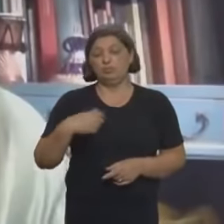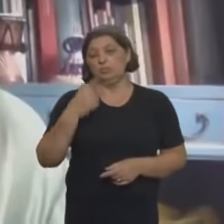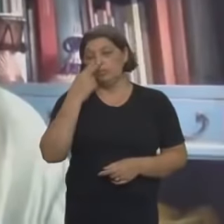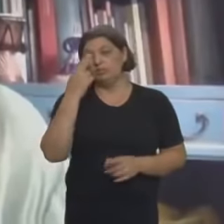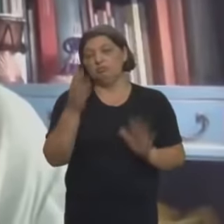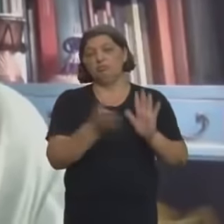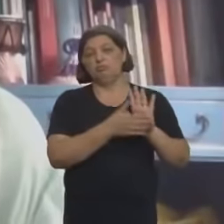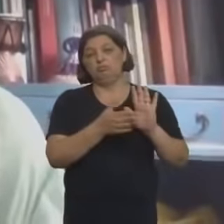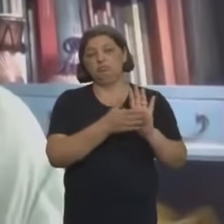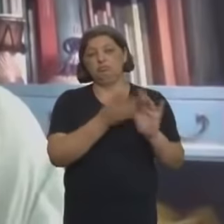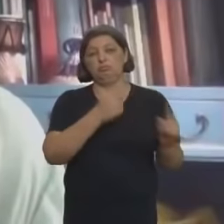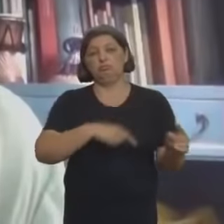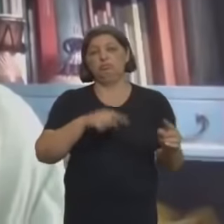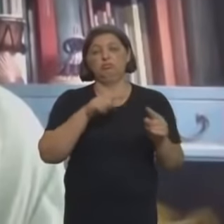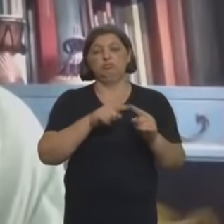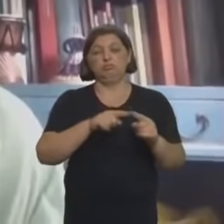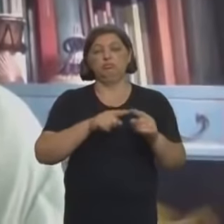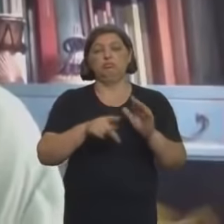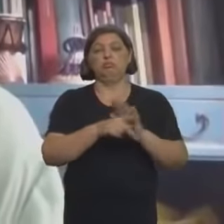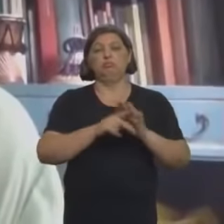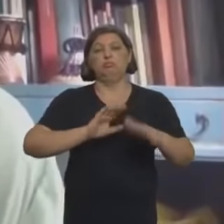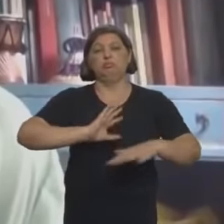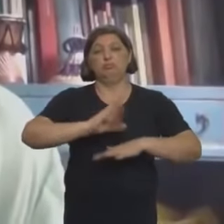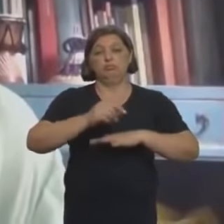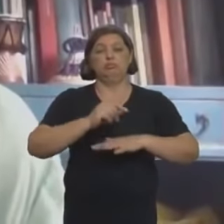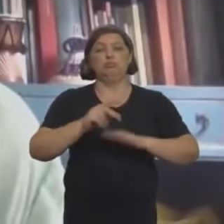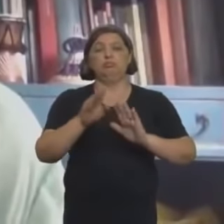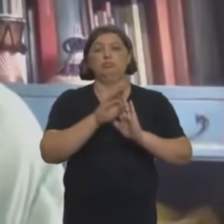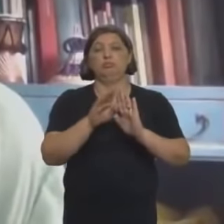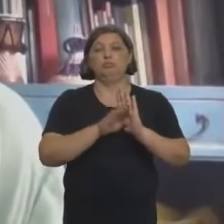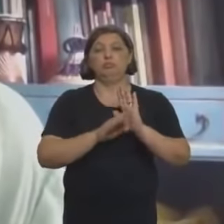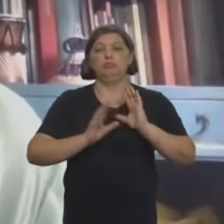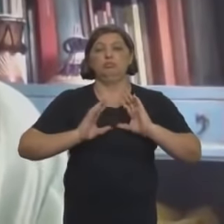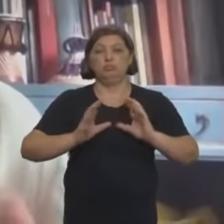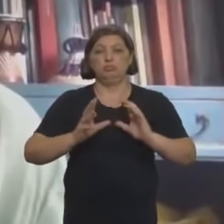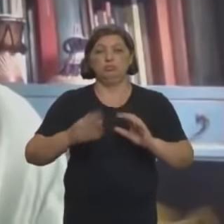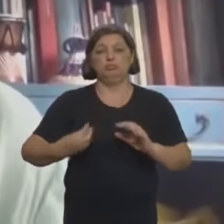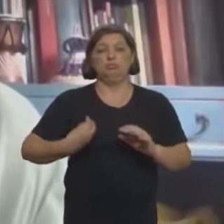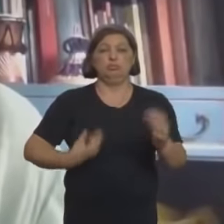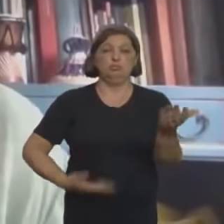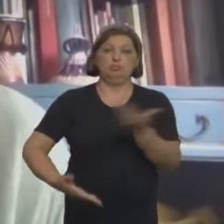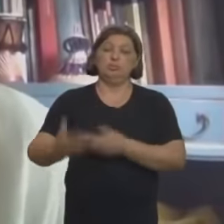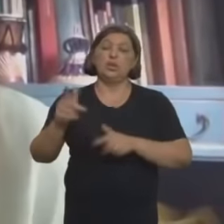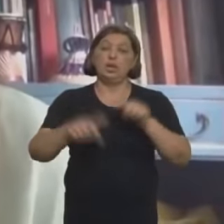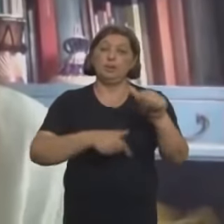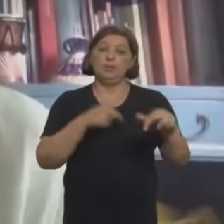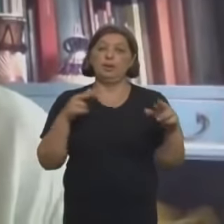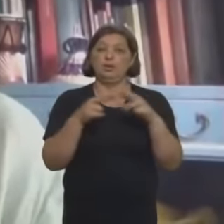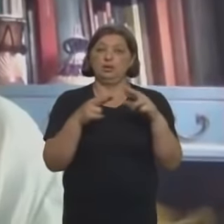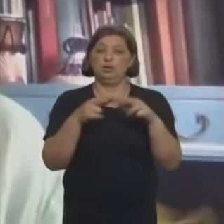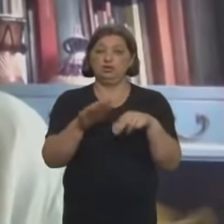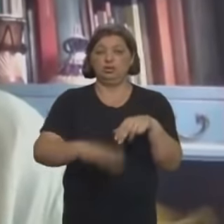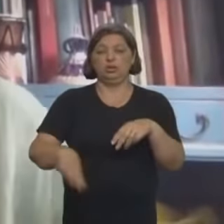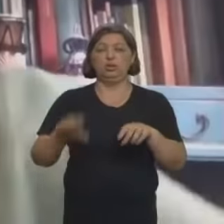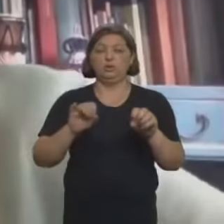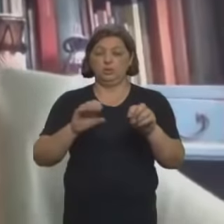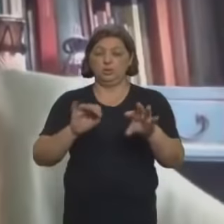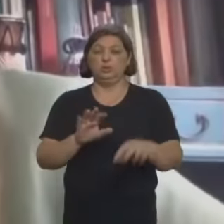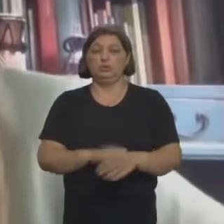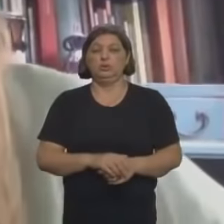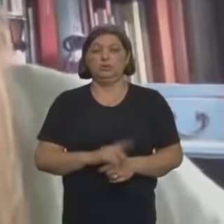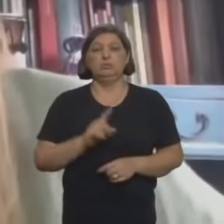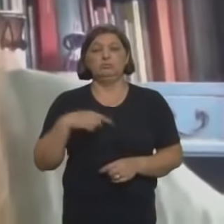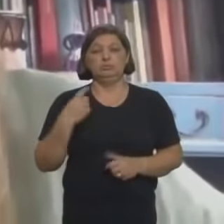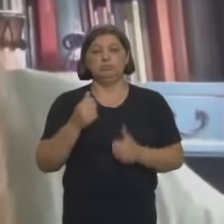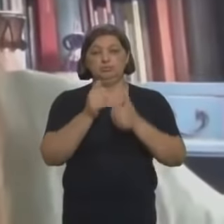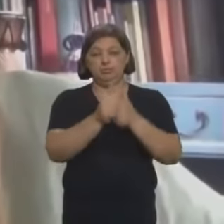proposta, né? Do Inova, do projeto de convivência e do trabalho da rede, né? Como educação, que a gente vem acompanhando por